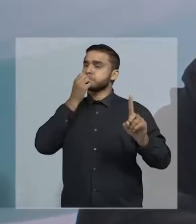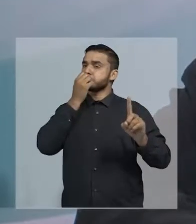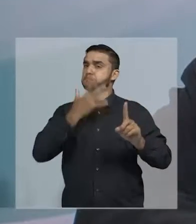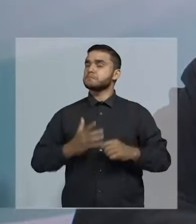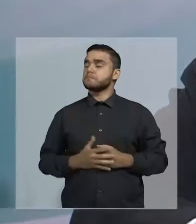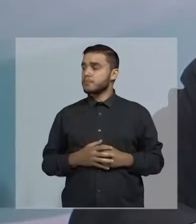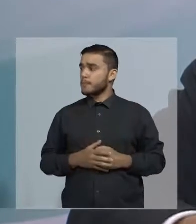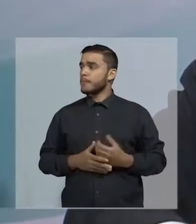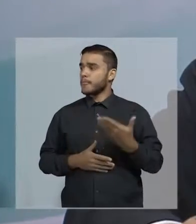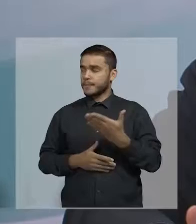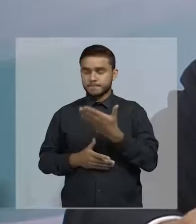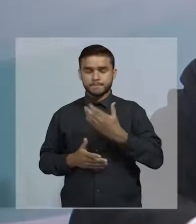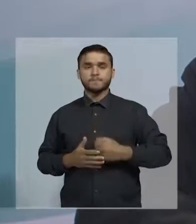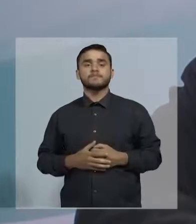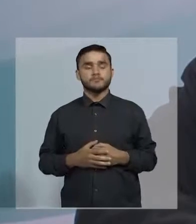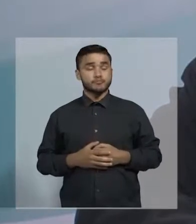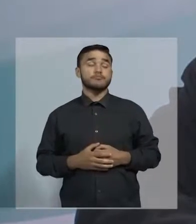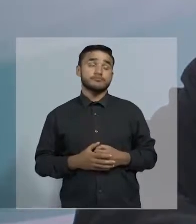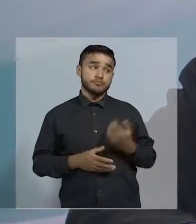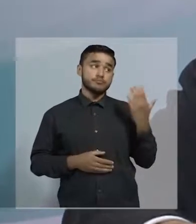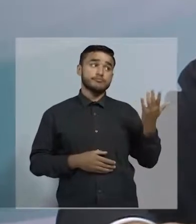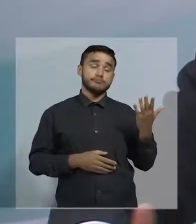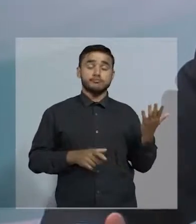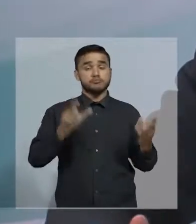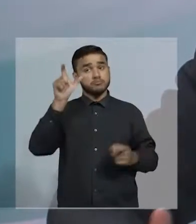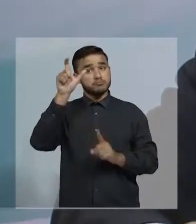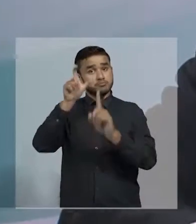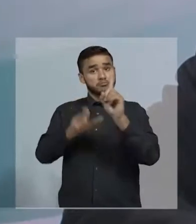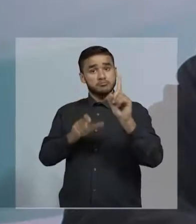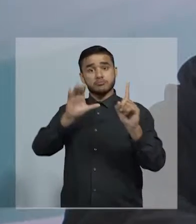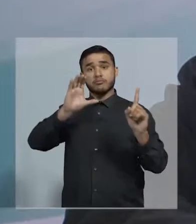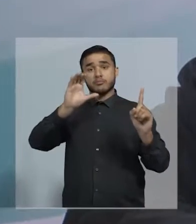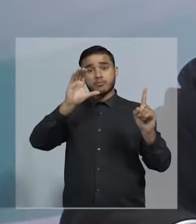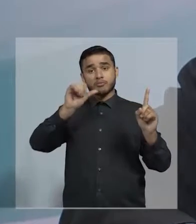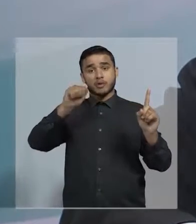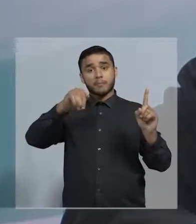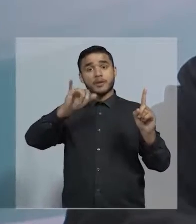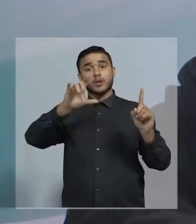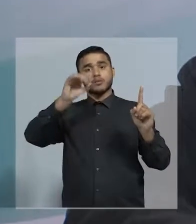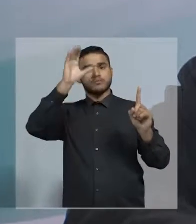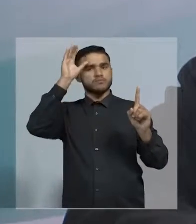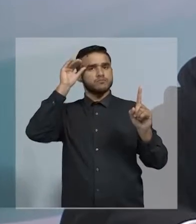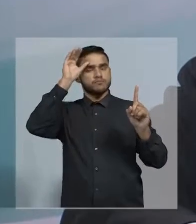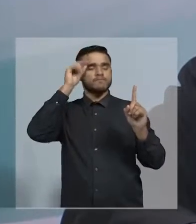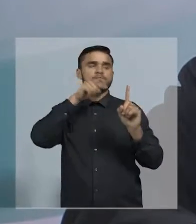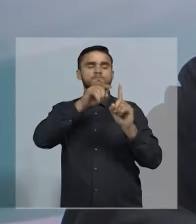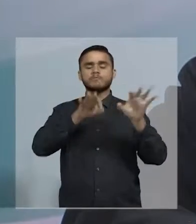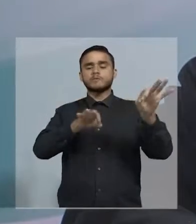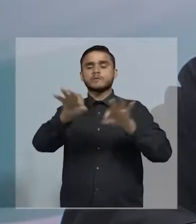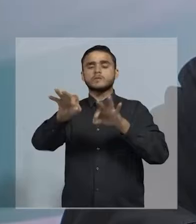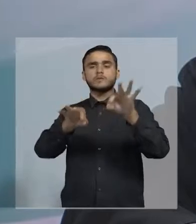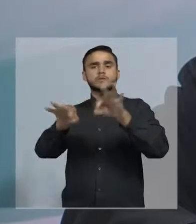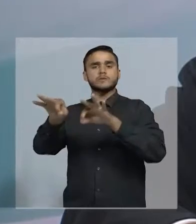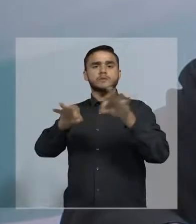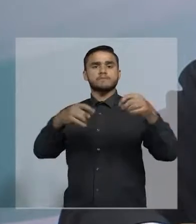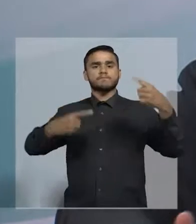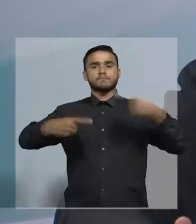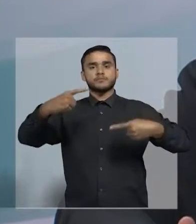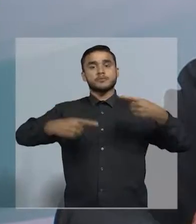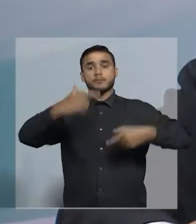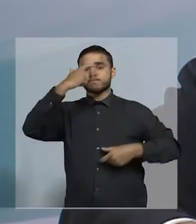o estilo do governador Camilo Santana de conduzir a política, eu acho que já